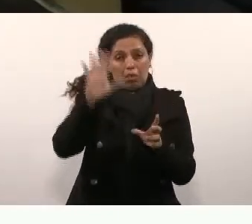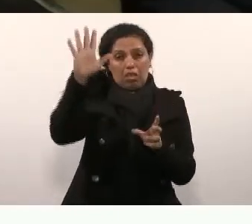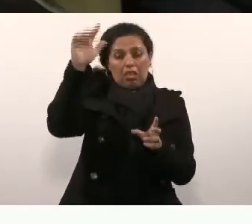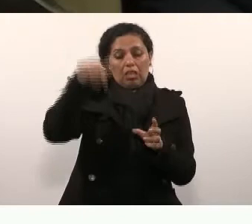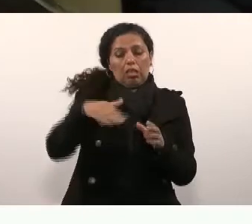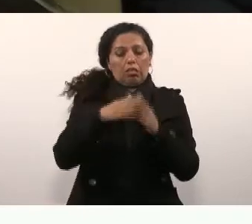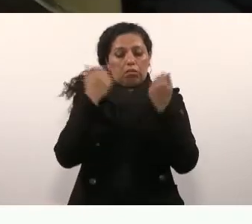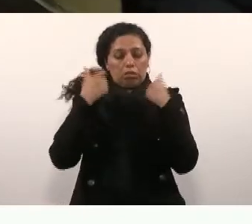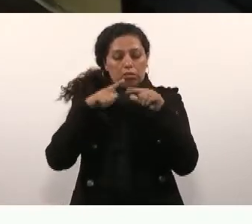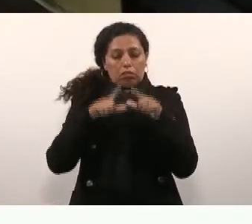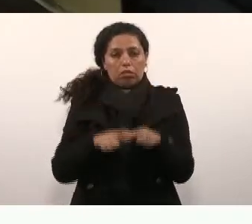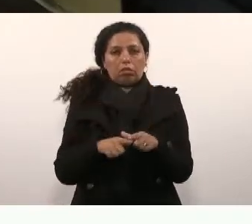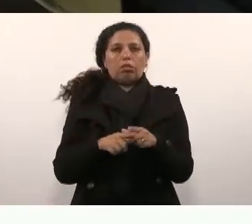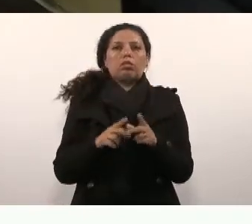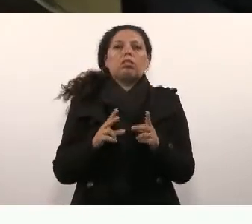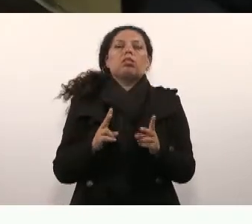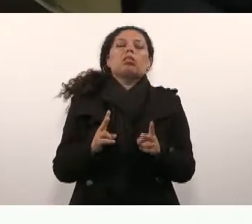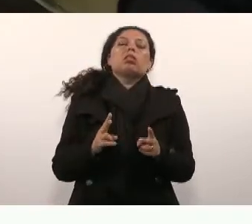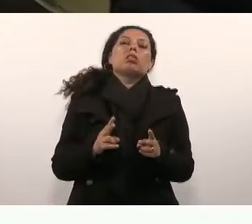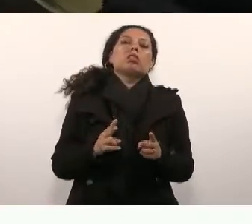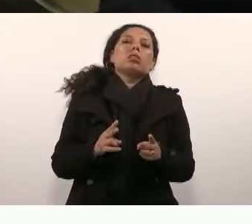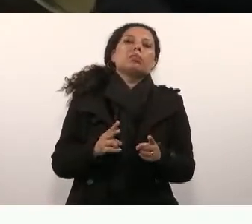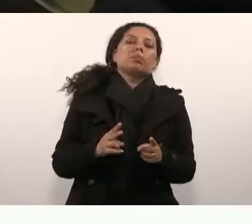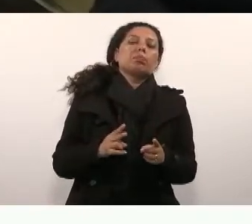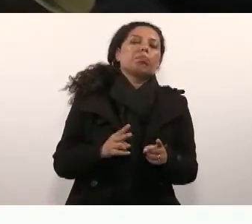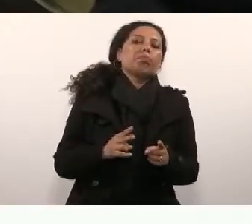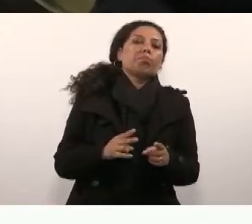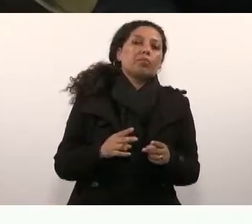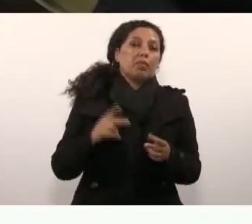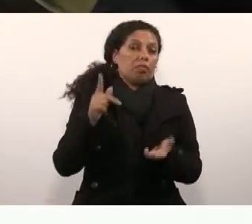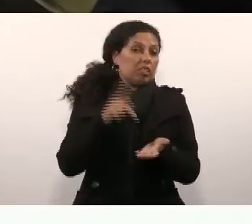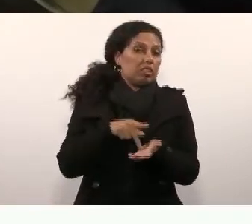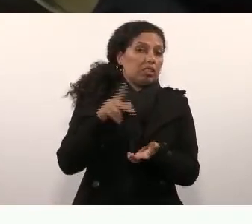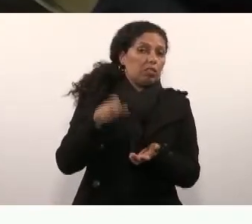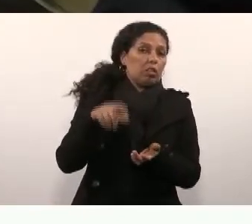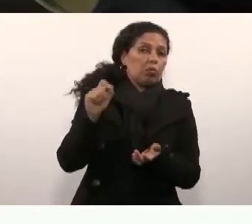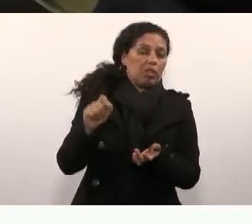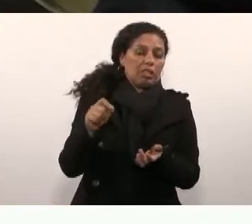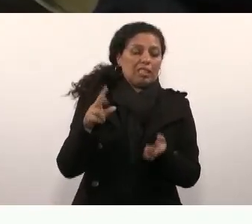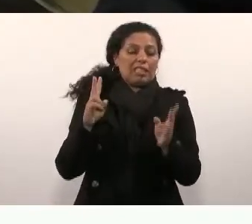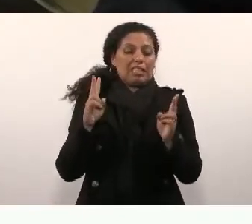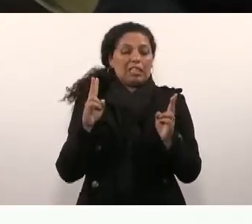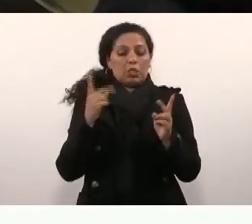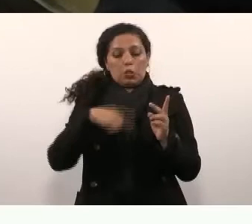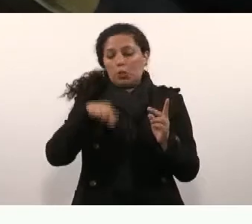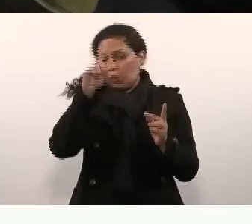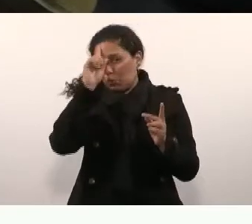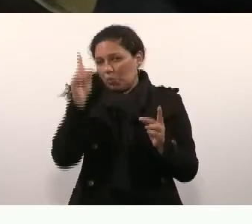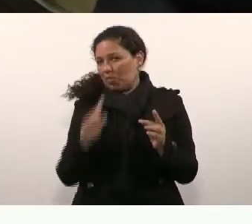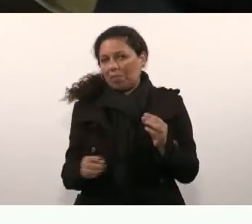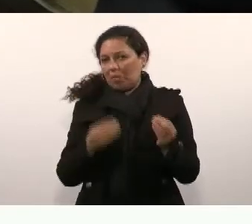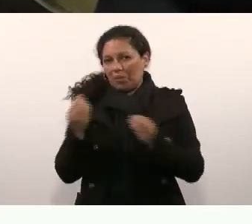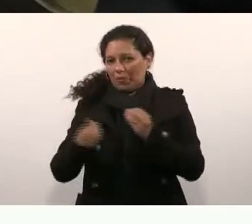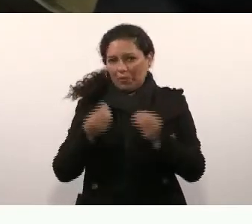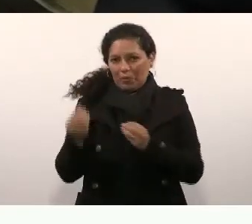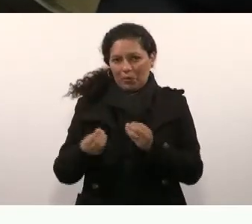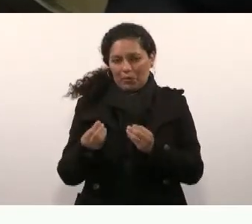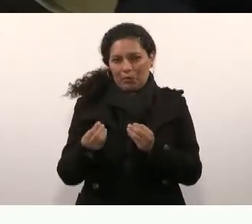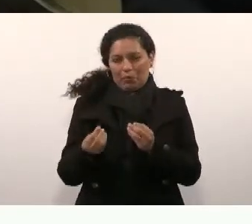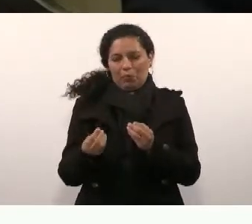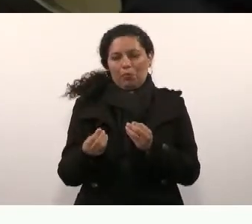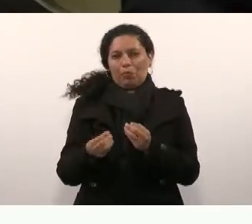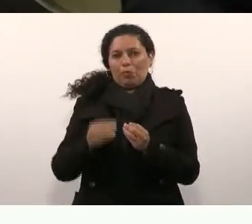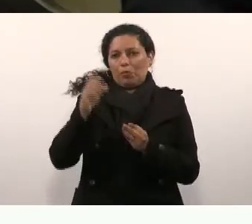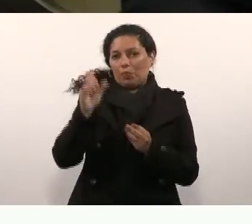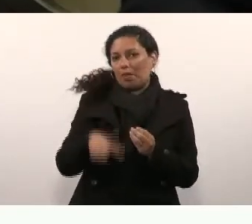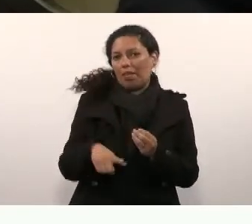Assembleia, diante de todos os escândalos propostos, e a verdade é que havia um grande desconhecimento da maioria das